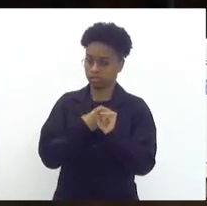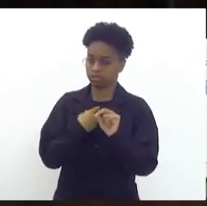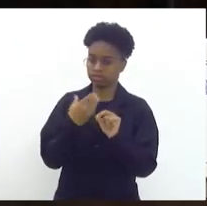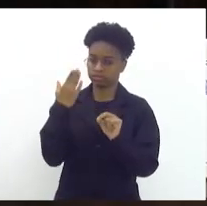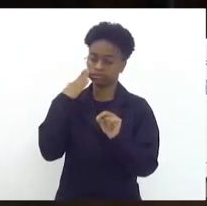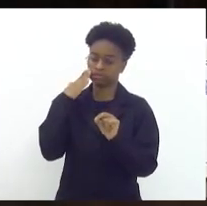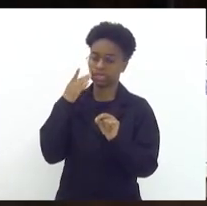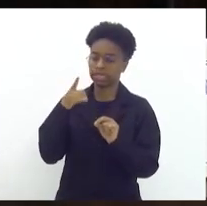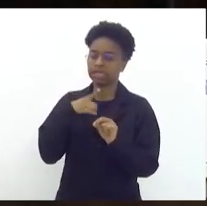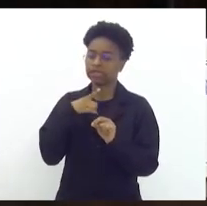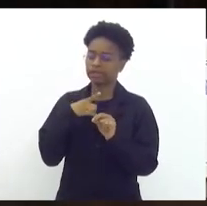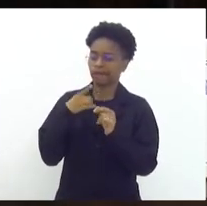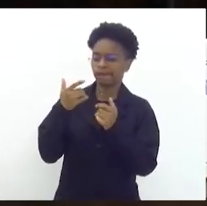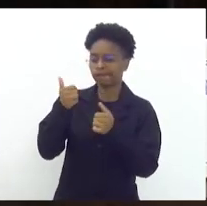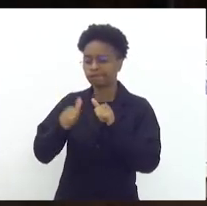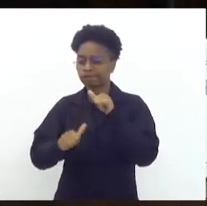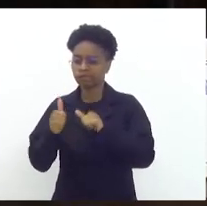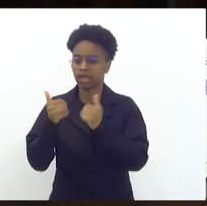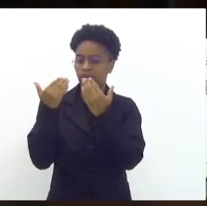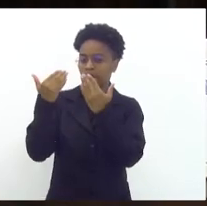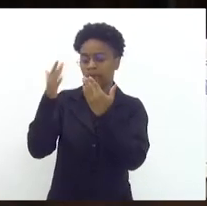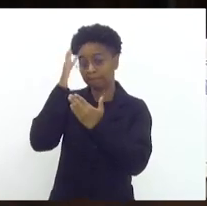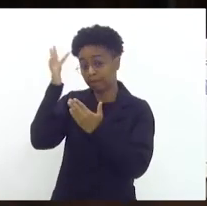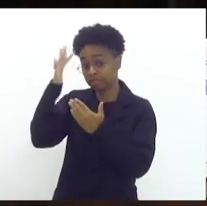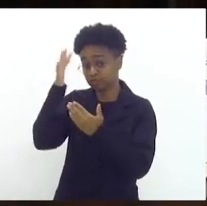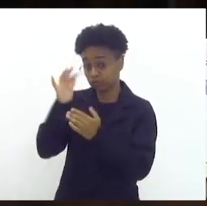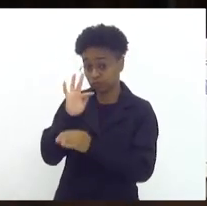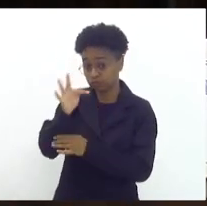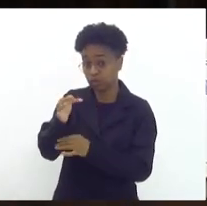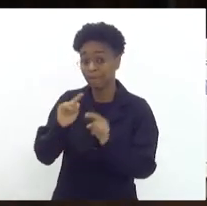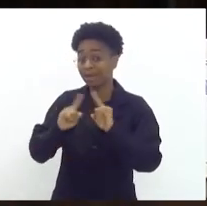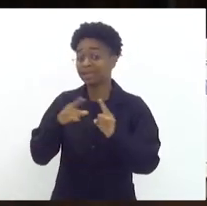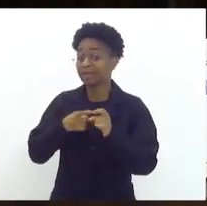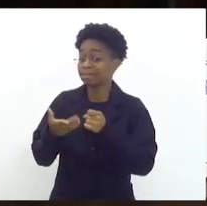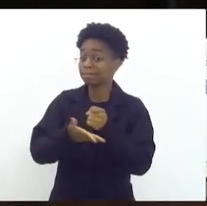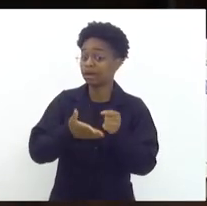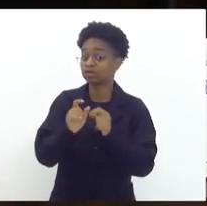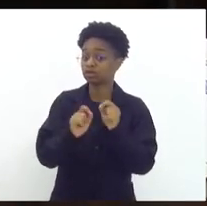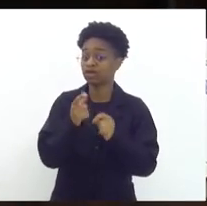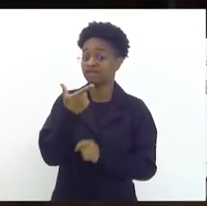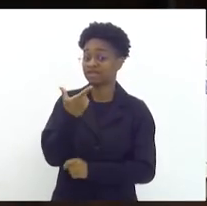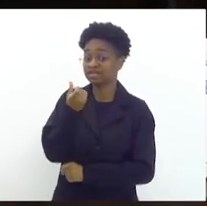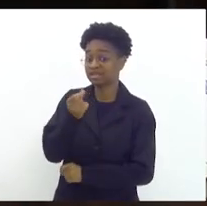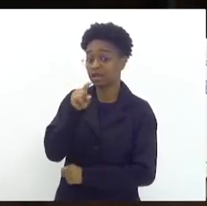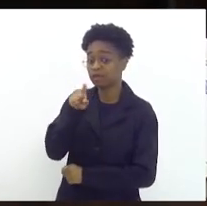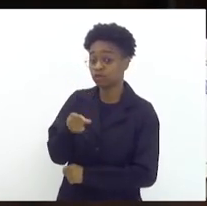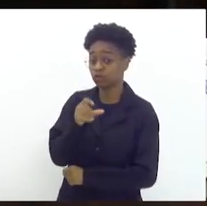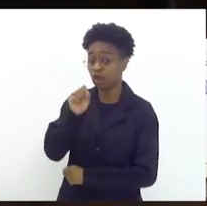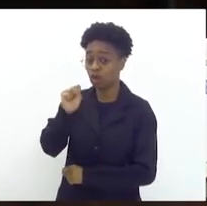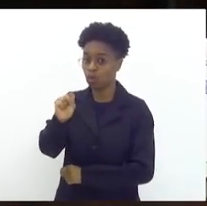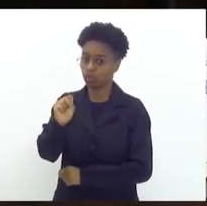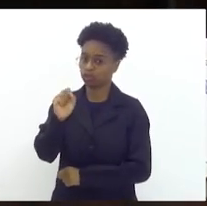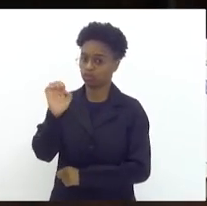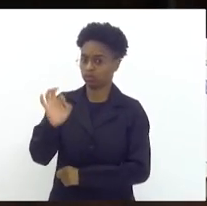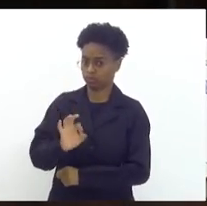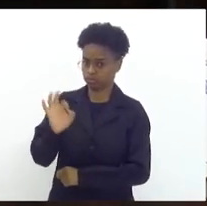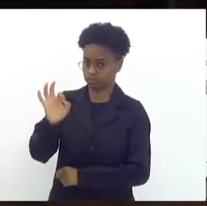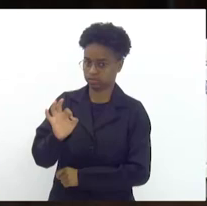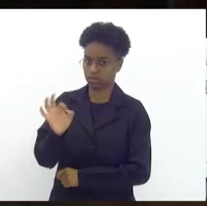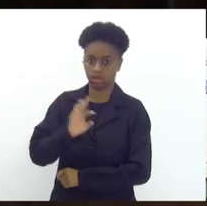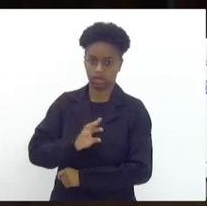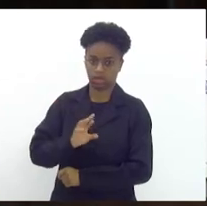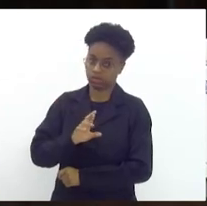mas muita gente né a gente tá partindo de uma eles partiram de uma base de 26.8 de alíquota e não dos 25